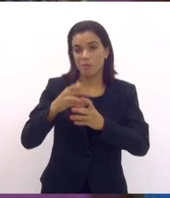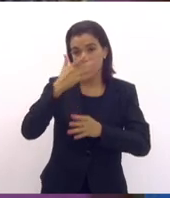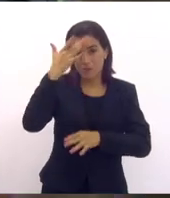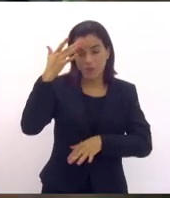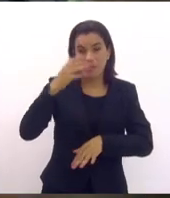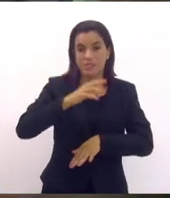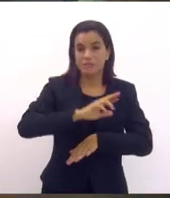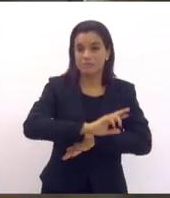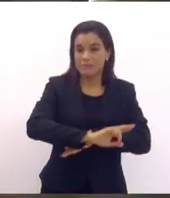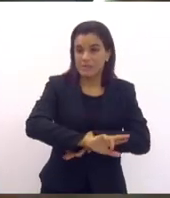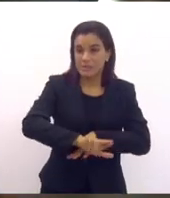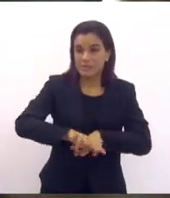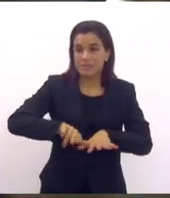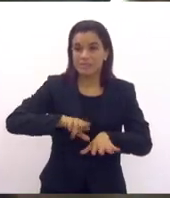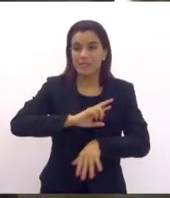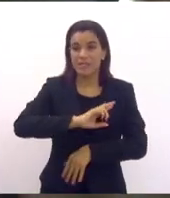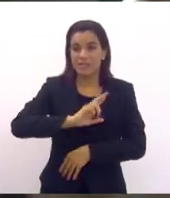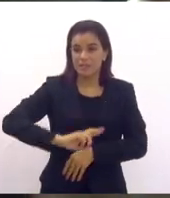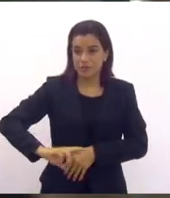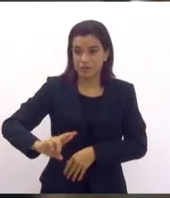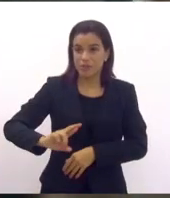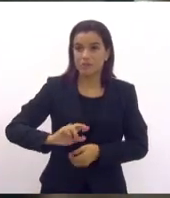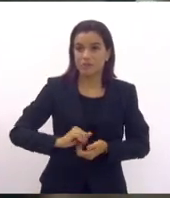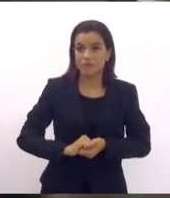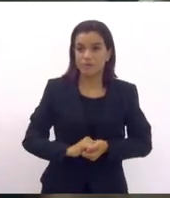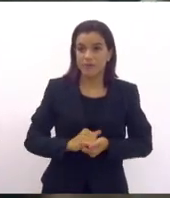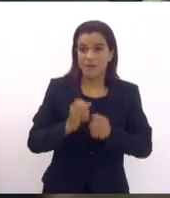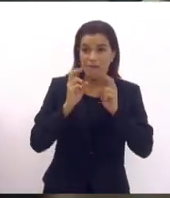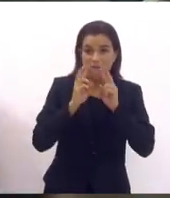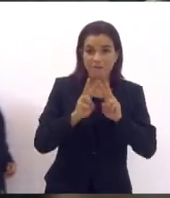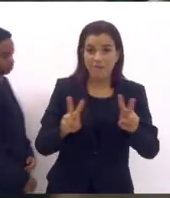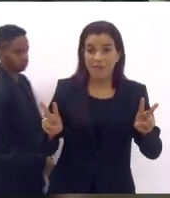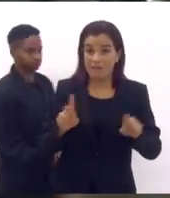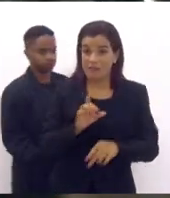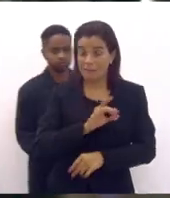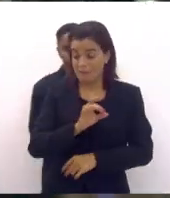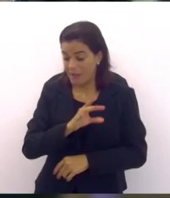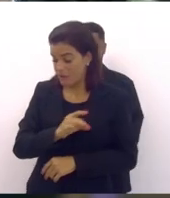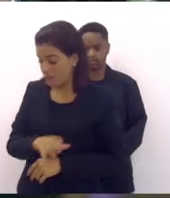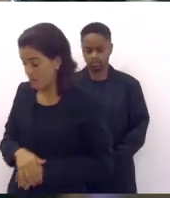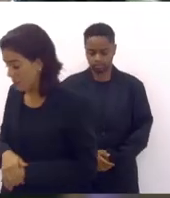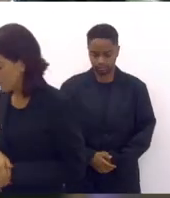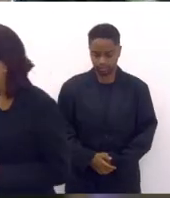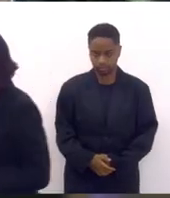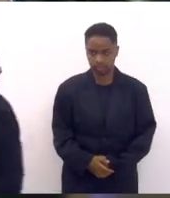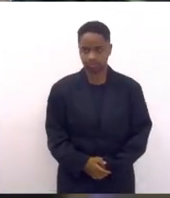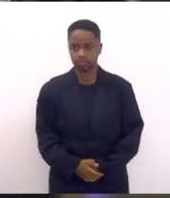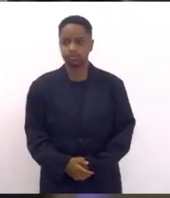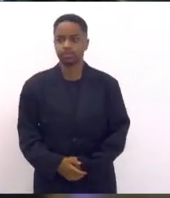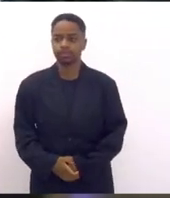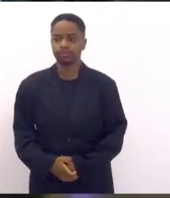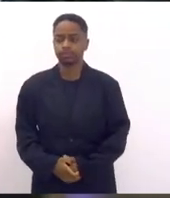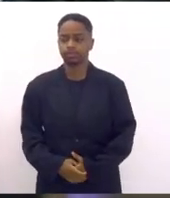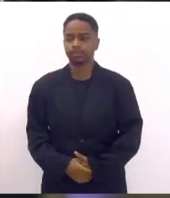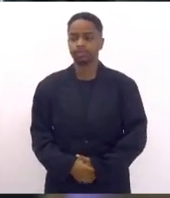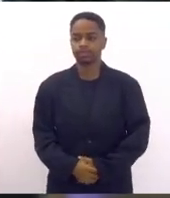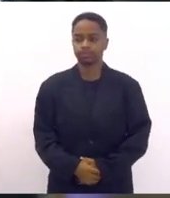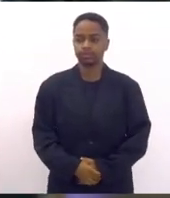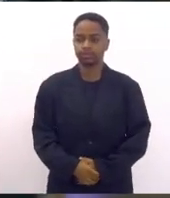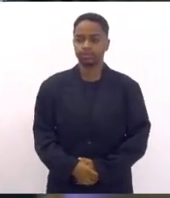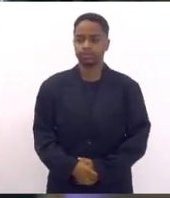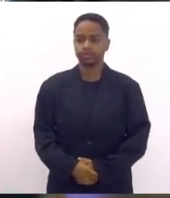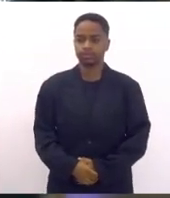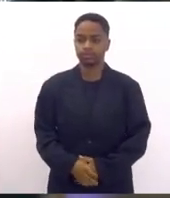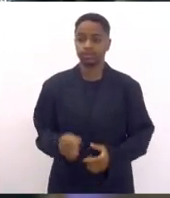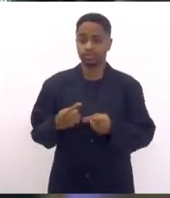aqui que eu vou falar uma cois para vocês ver assim dá até medo gente eu acho